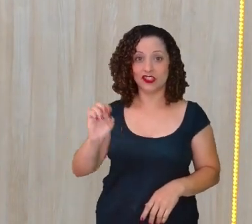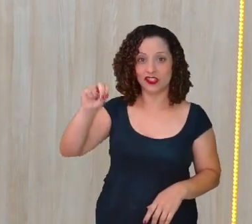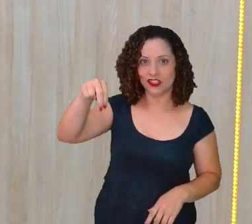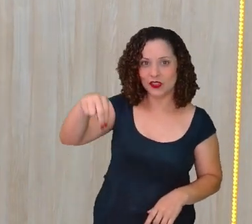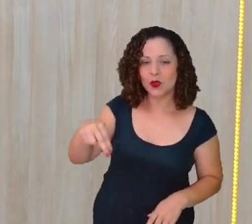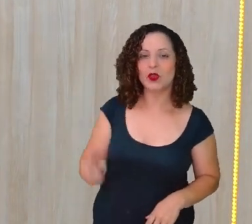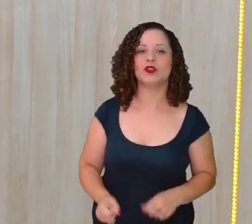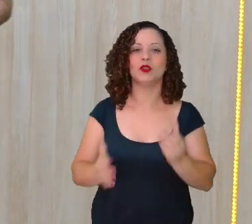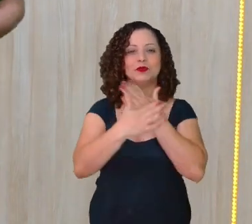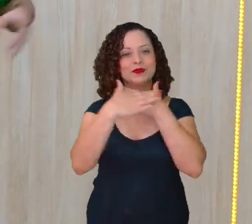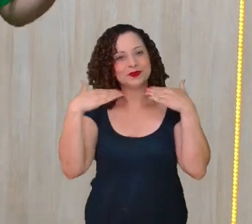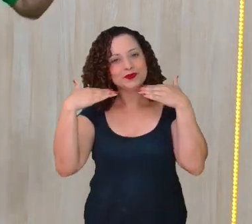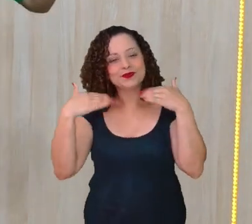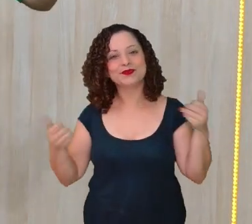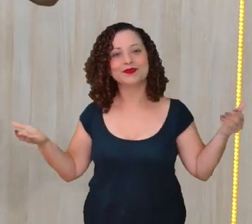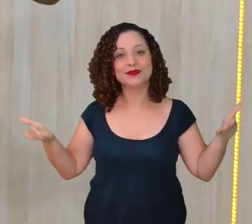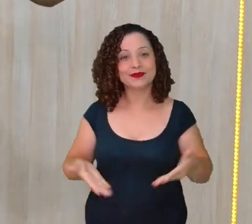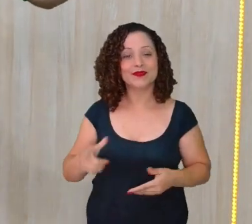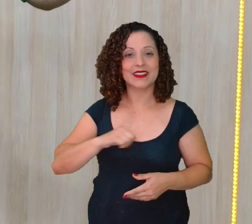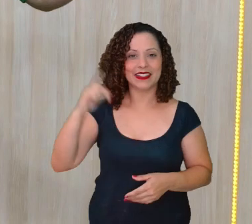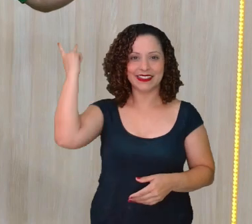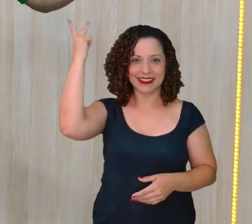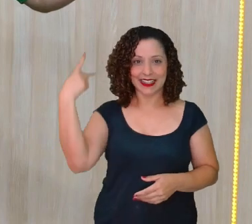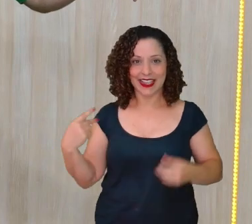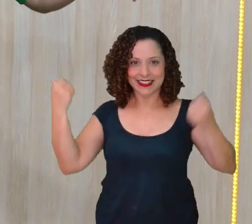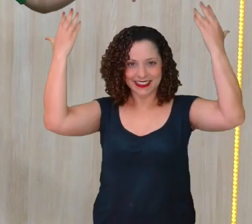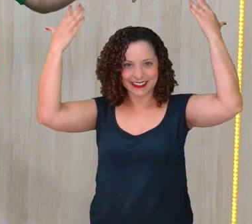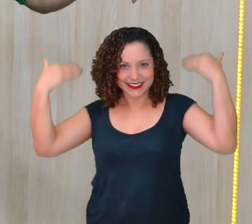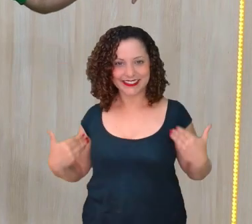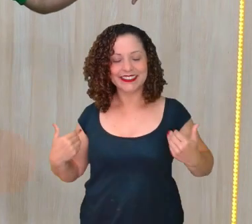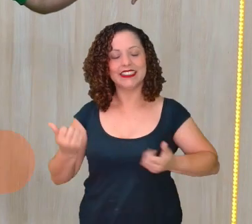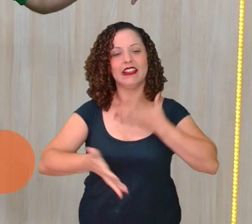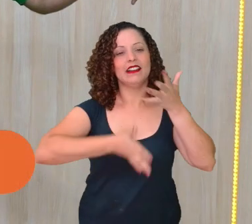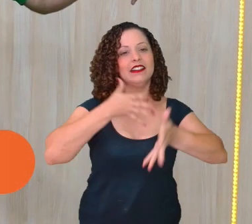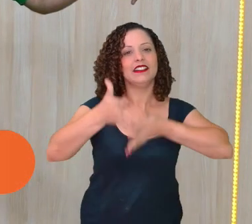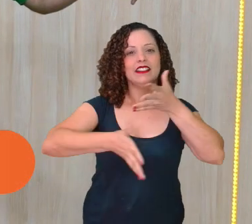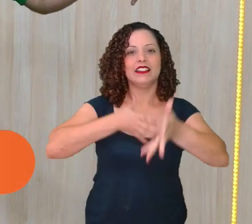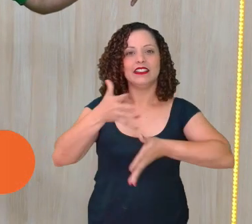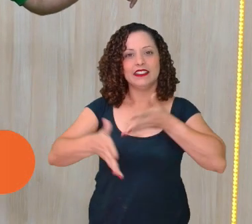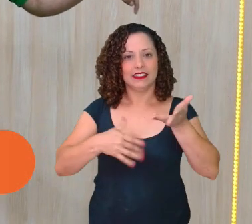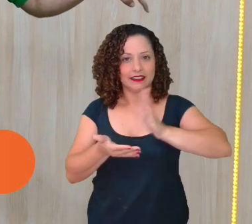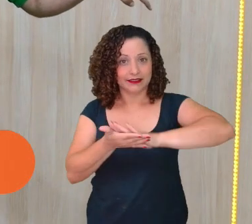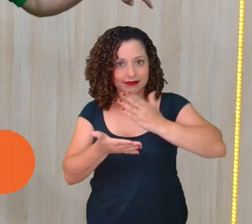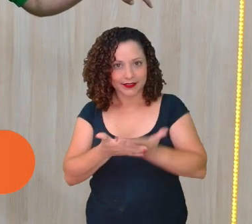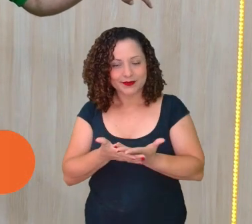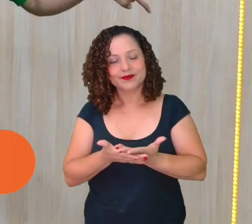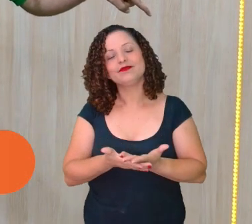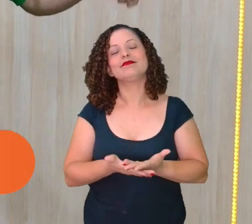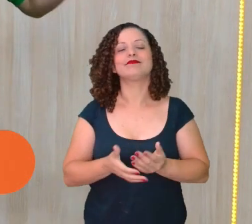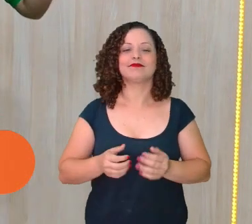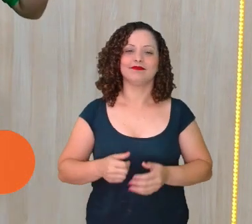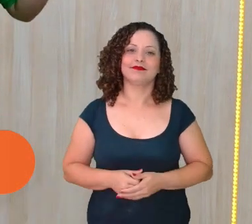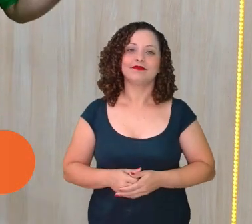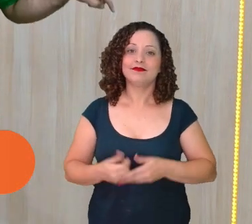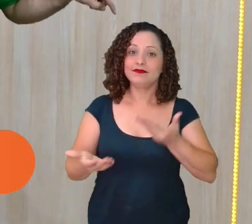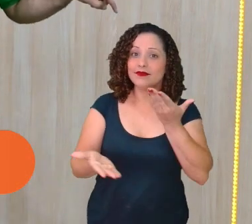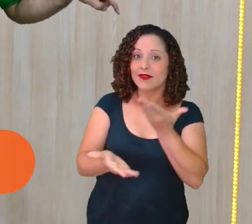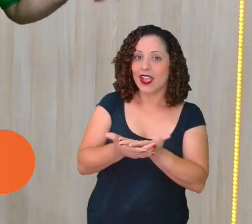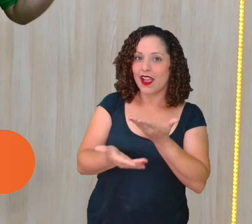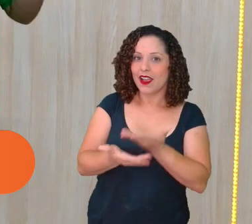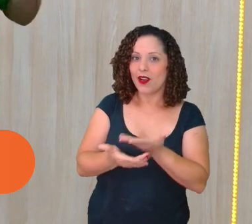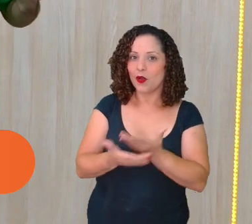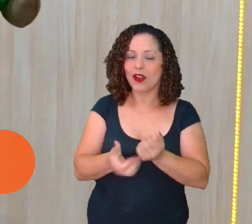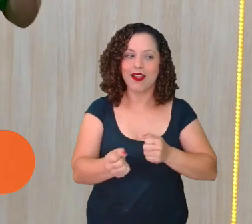rostinho lindo, sendo acompanhados aqui por Késia, fazendo a interpretação de Libras da nossa aula, deixando ela